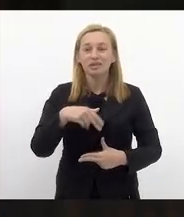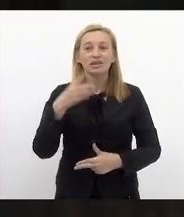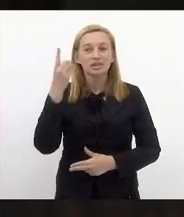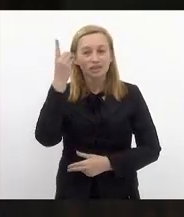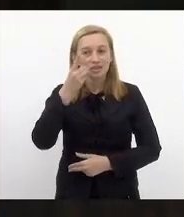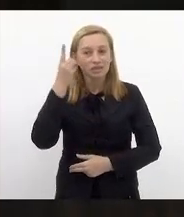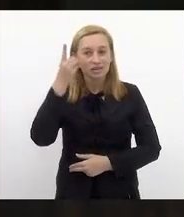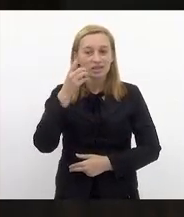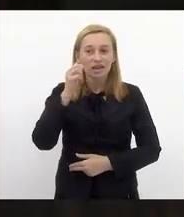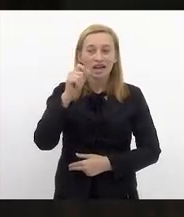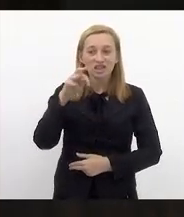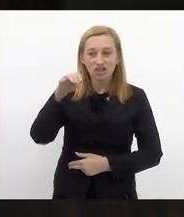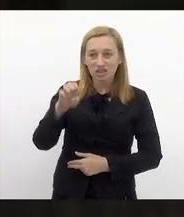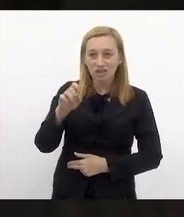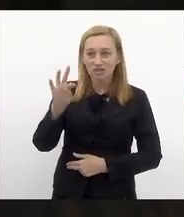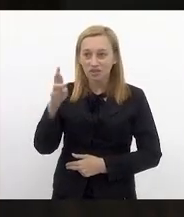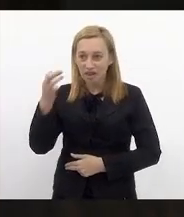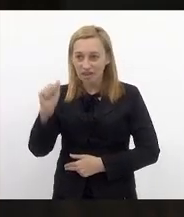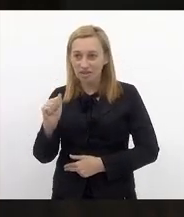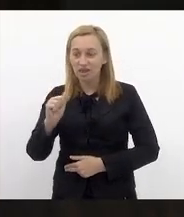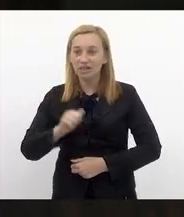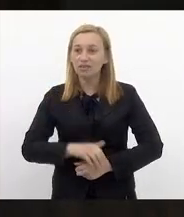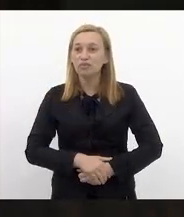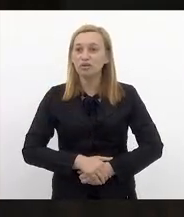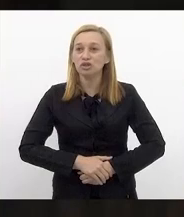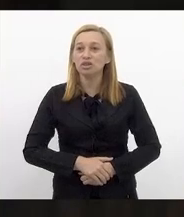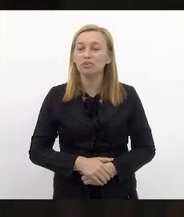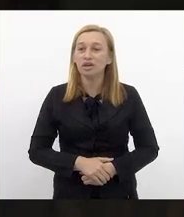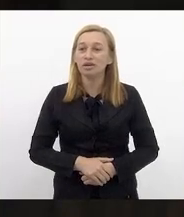deputado Alexandre Freitas.